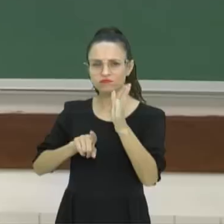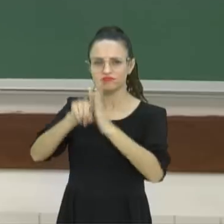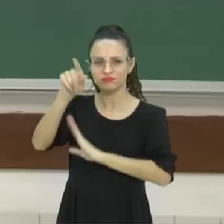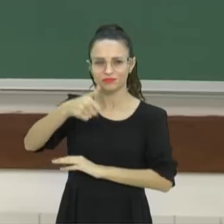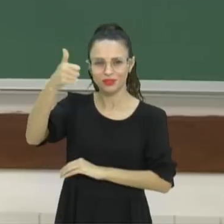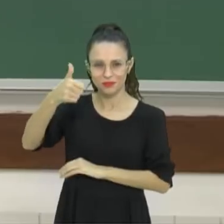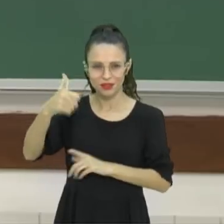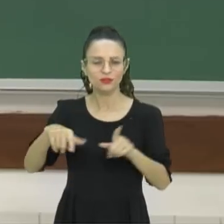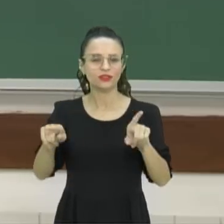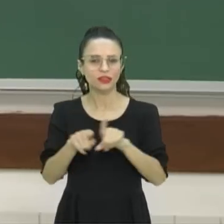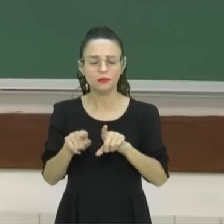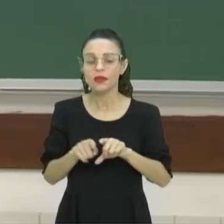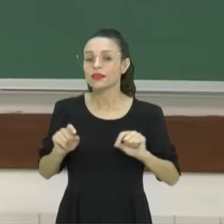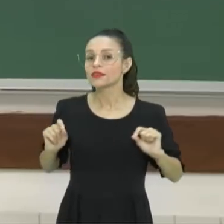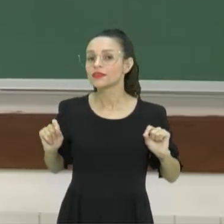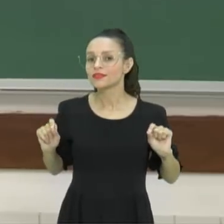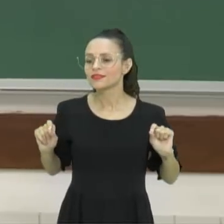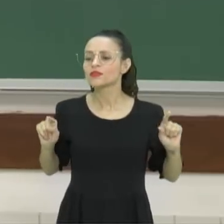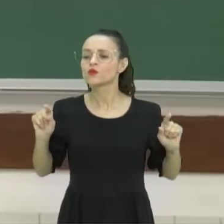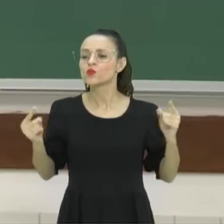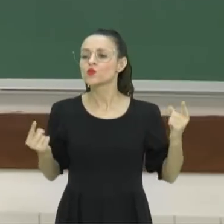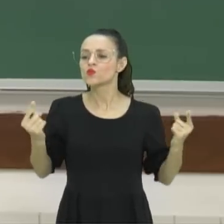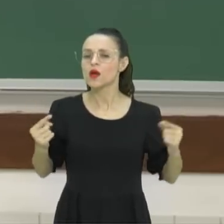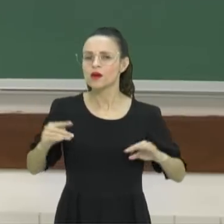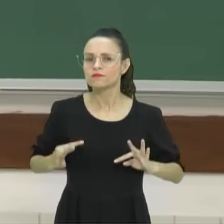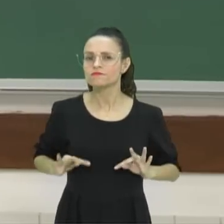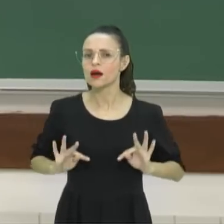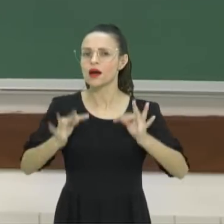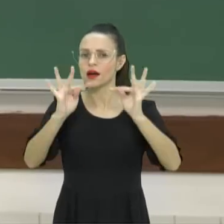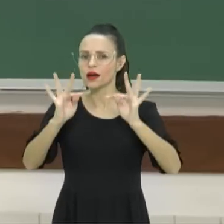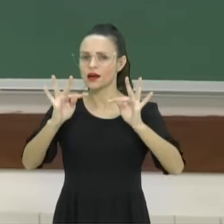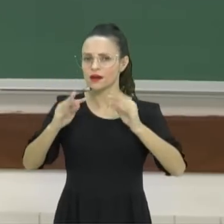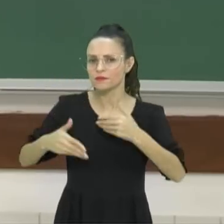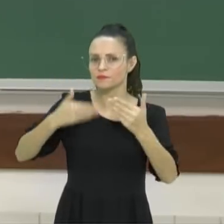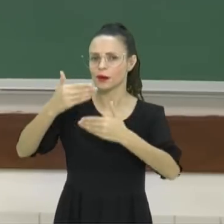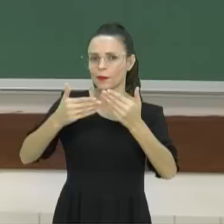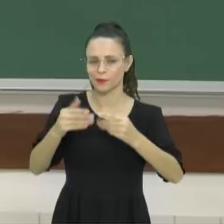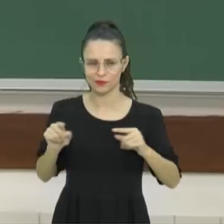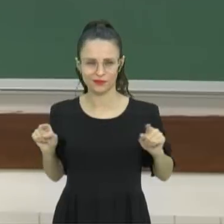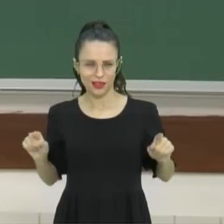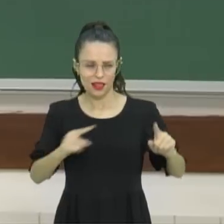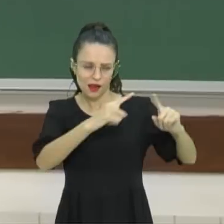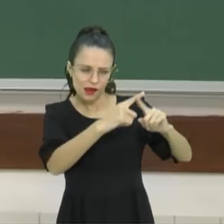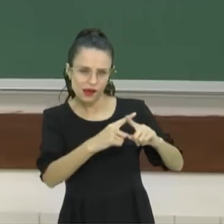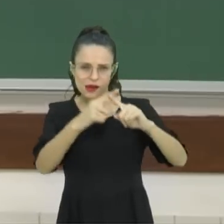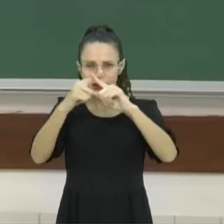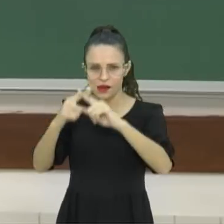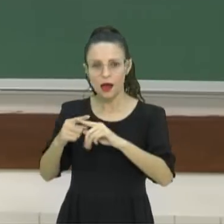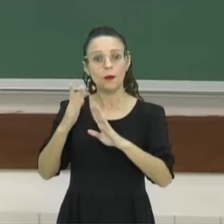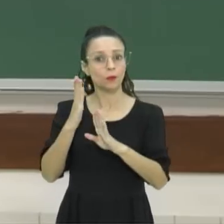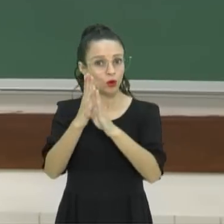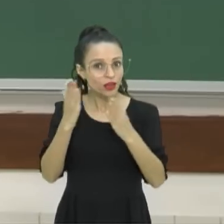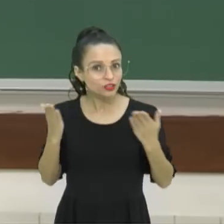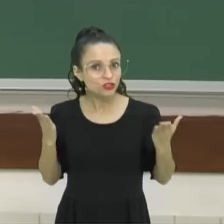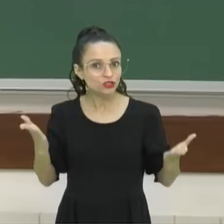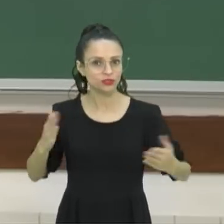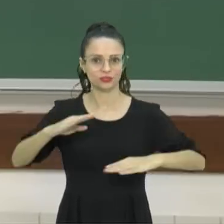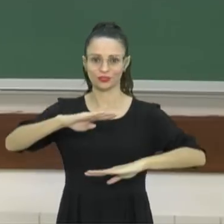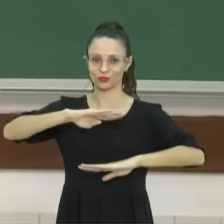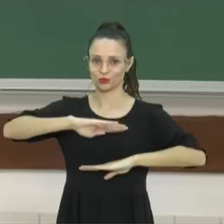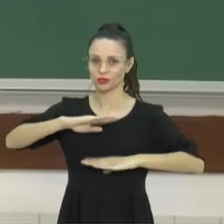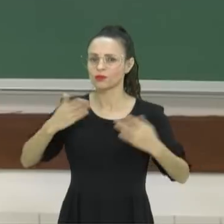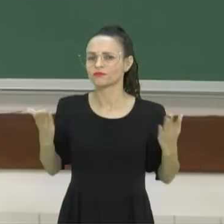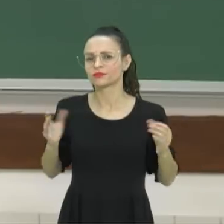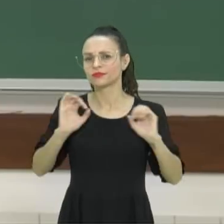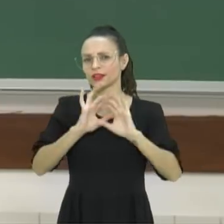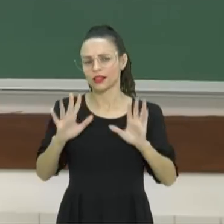e também que tecnologias seriam desenvolvidas a partir disso. E por conta dessa situação, claro, cada